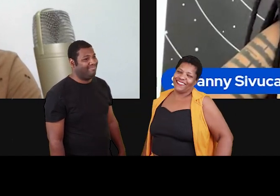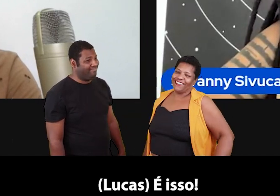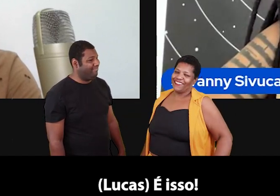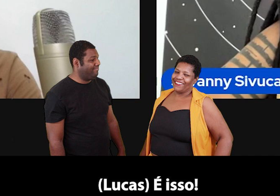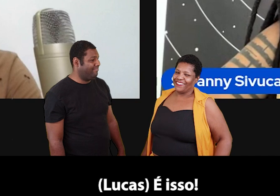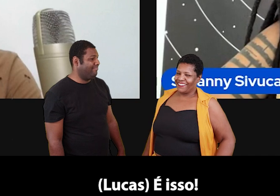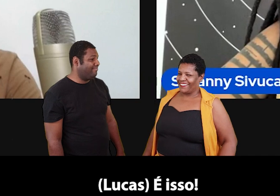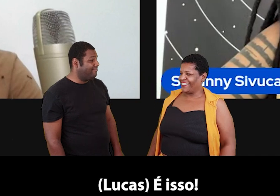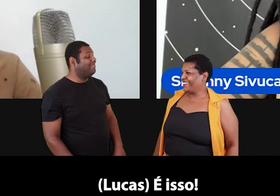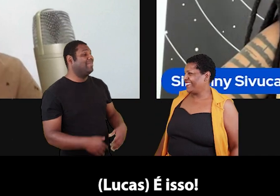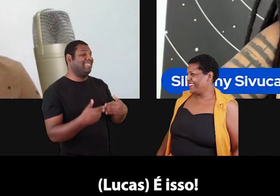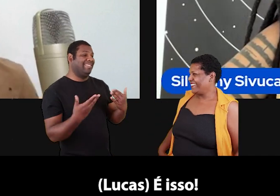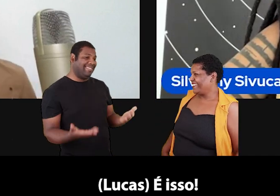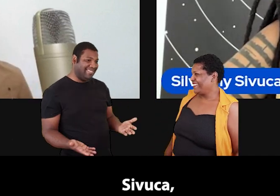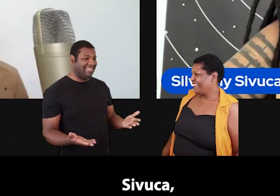É isso.